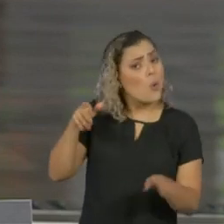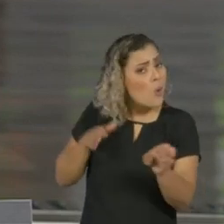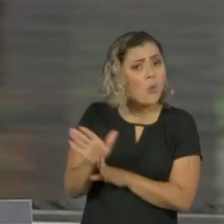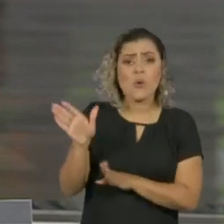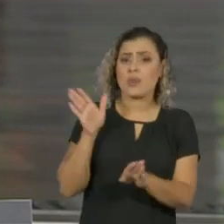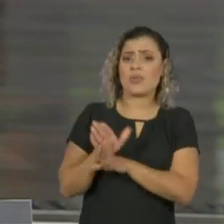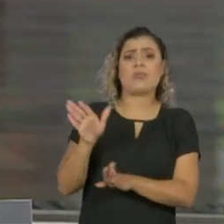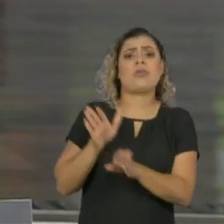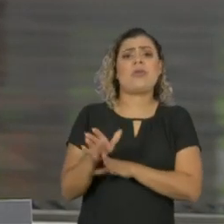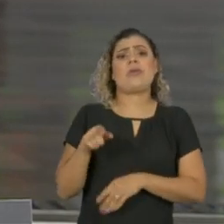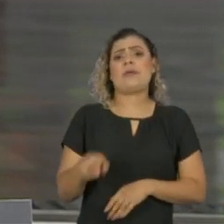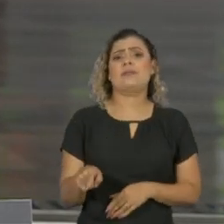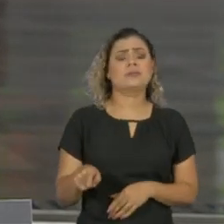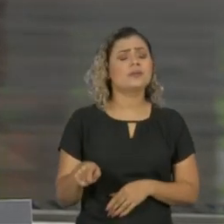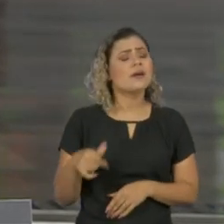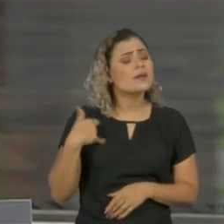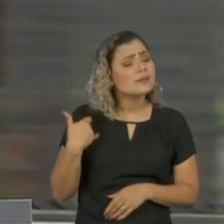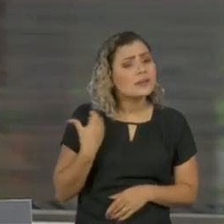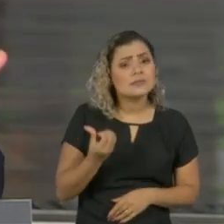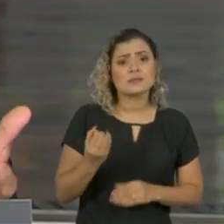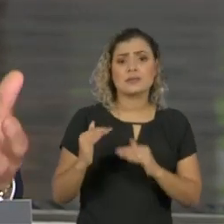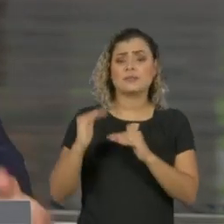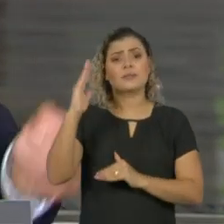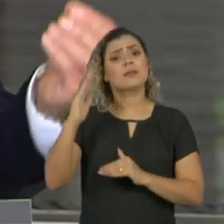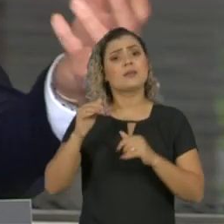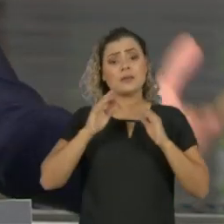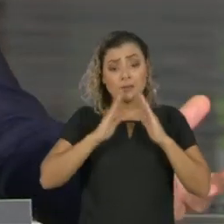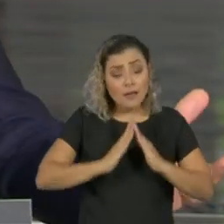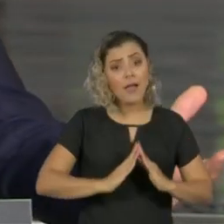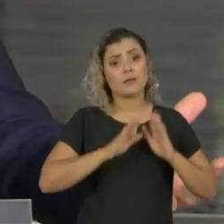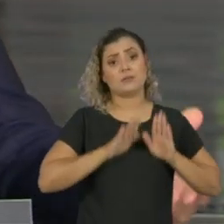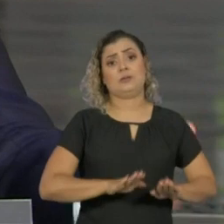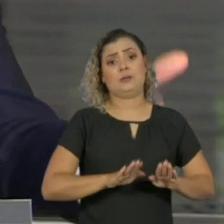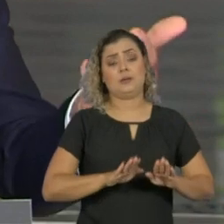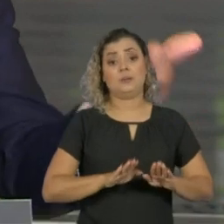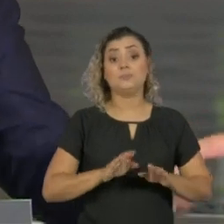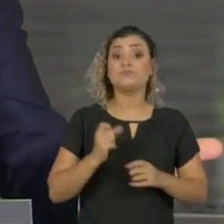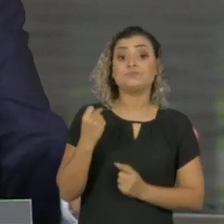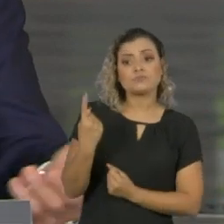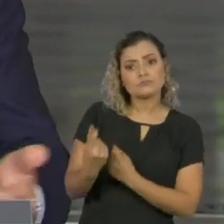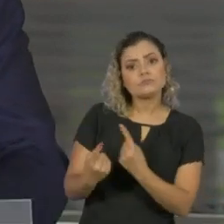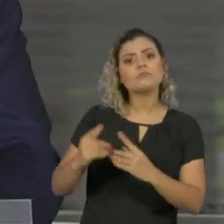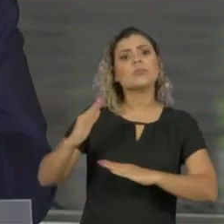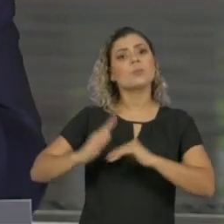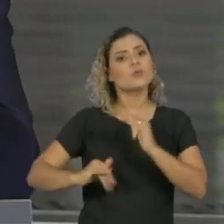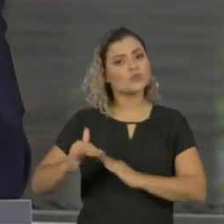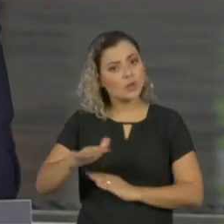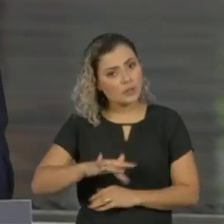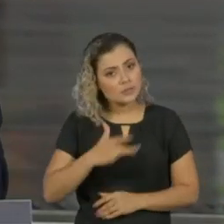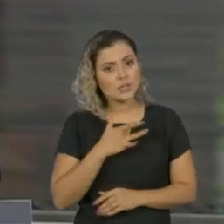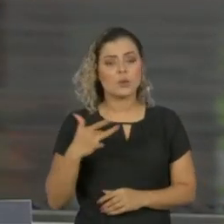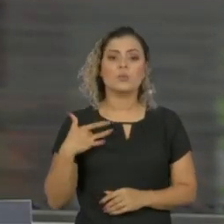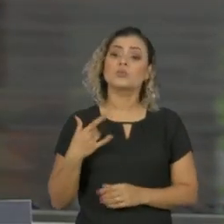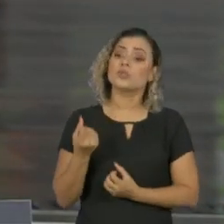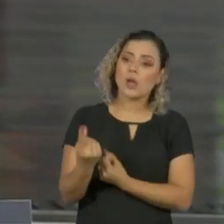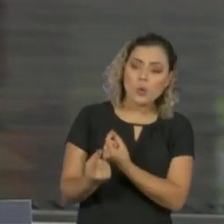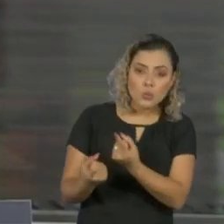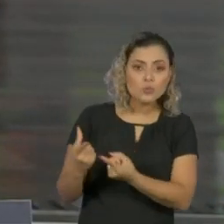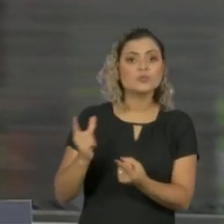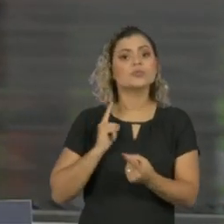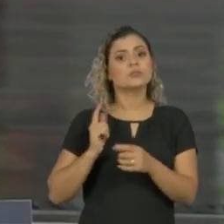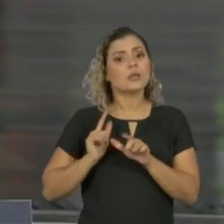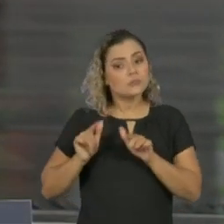também pessoas com mais de 60 anos a não sair de casa, com exceção daqueles que são profissionais de saúde, aqueles que estão em